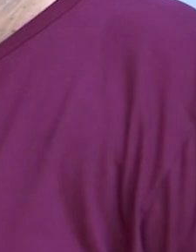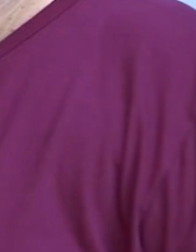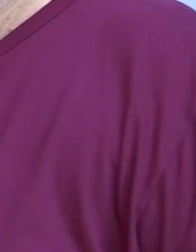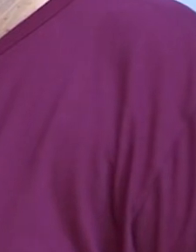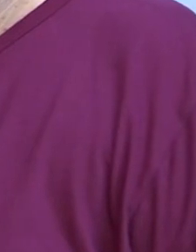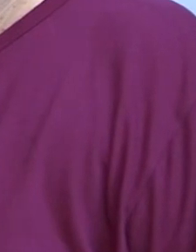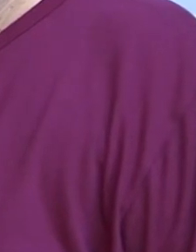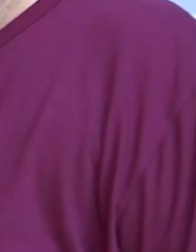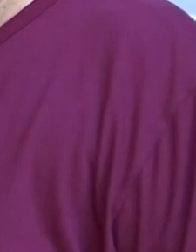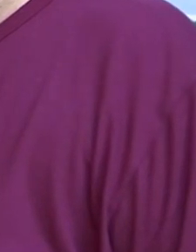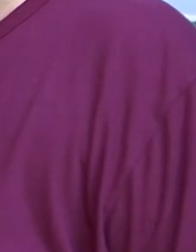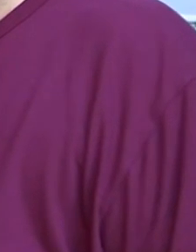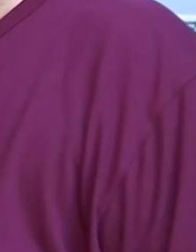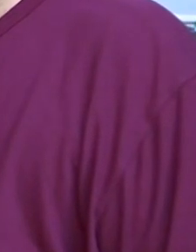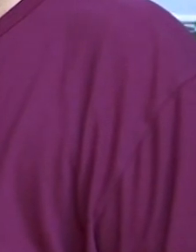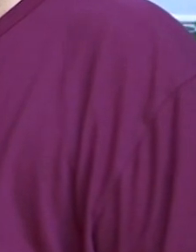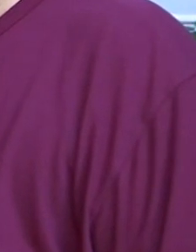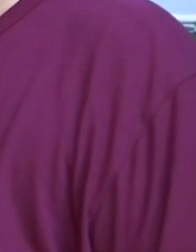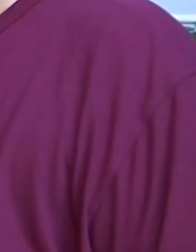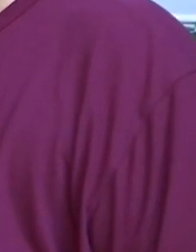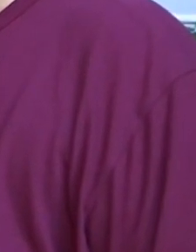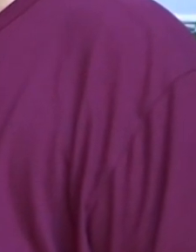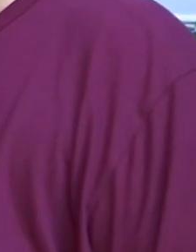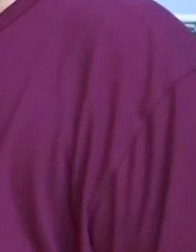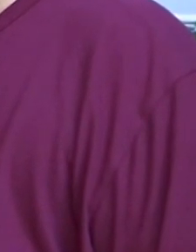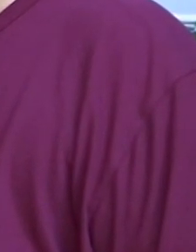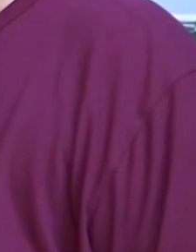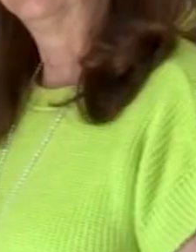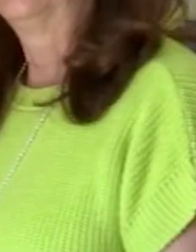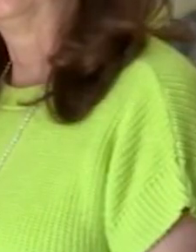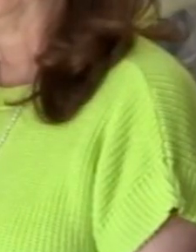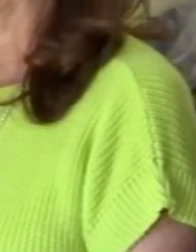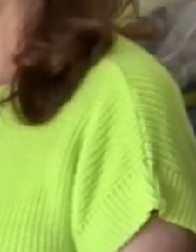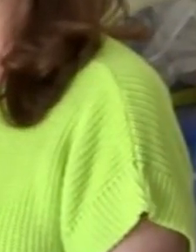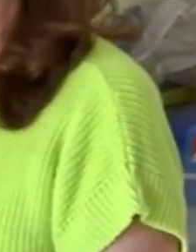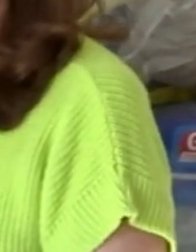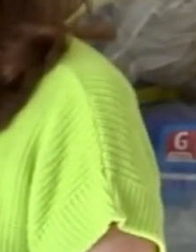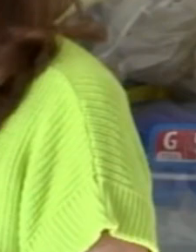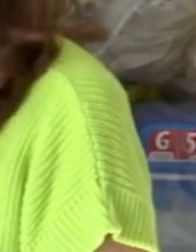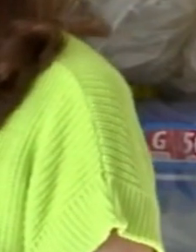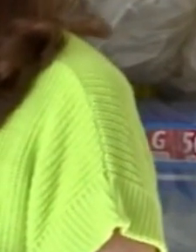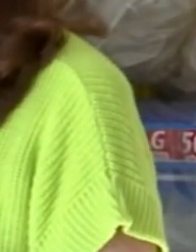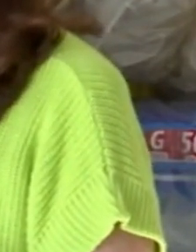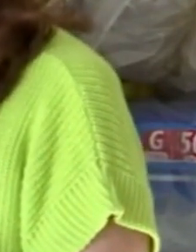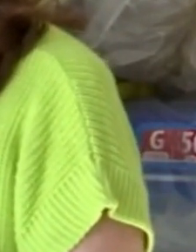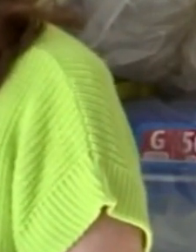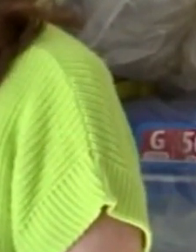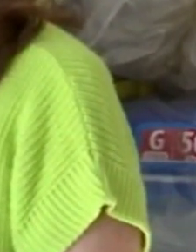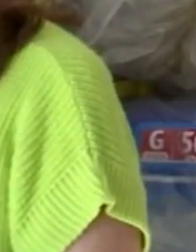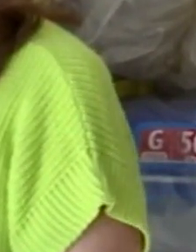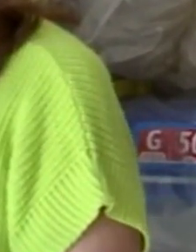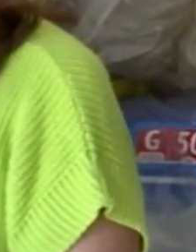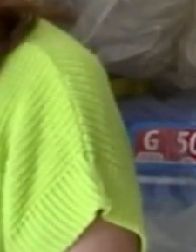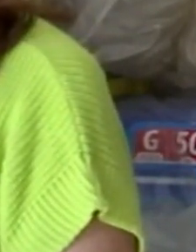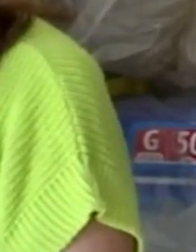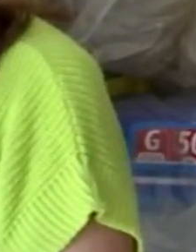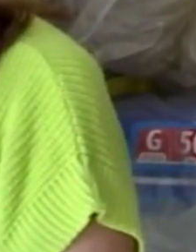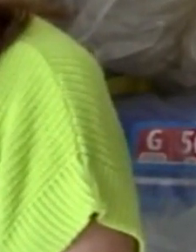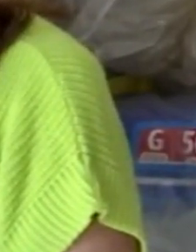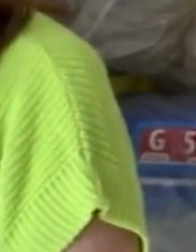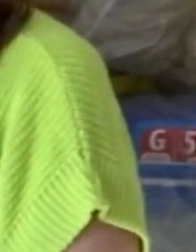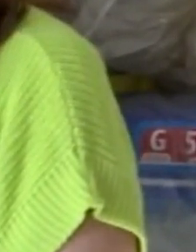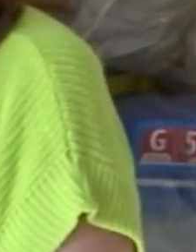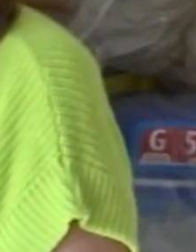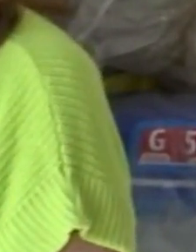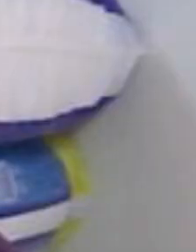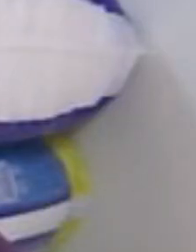ideia foi essa, ajudar a fazer o bem, não importa a quem. A secretária municipal de assistência social, Suzeli